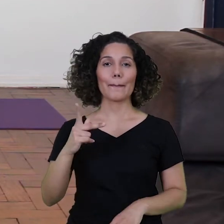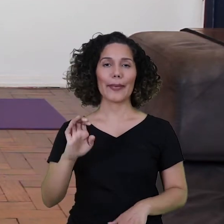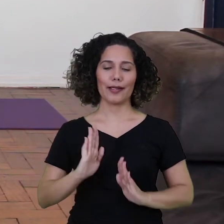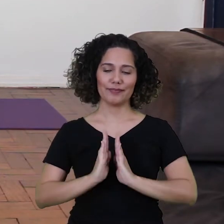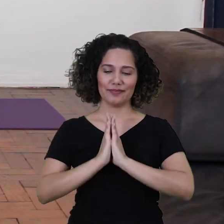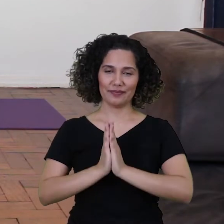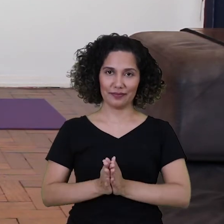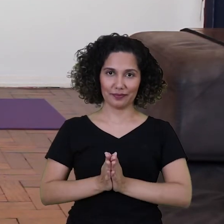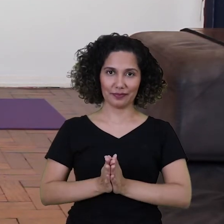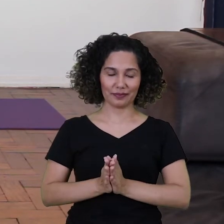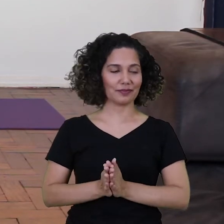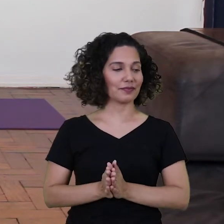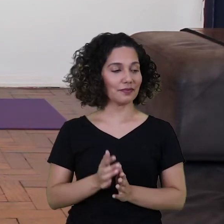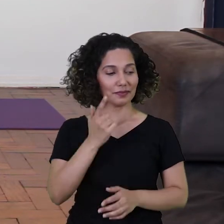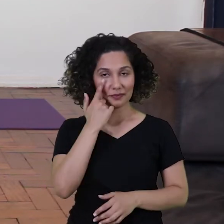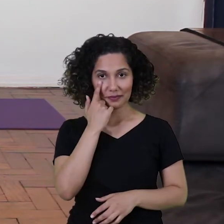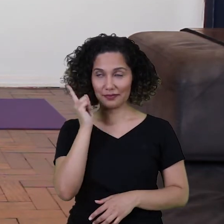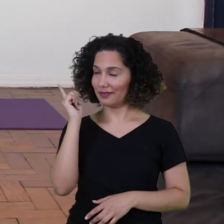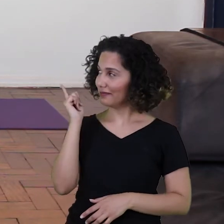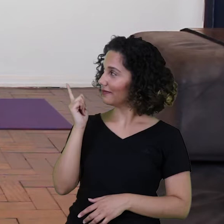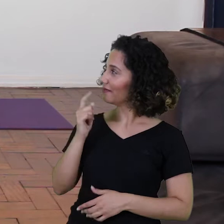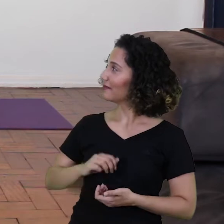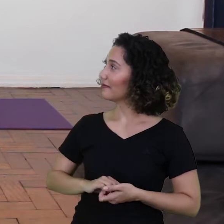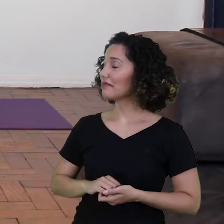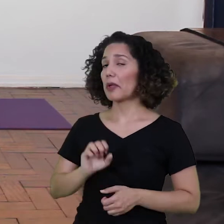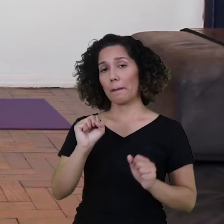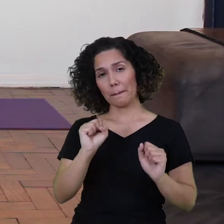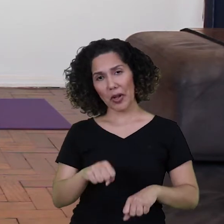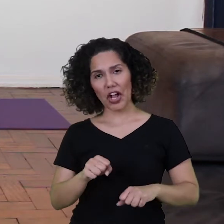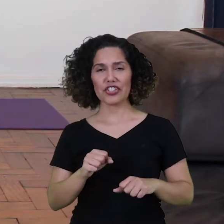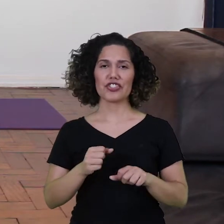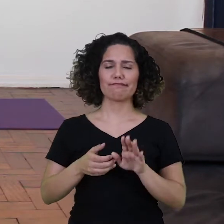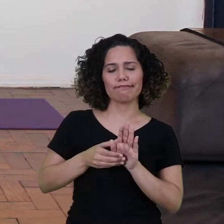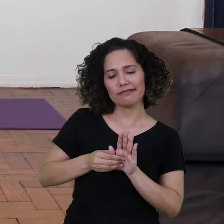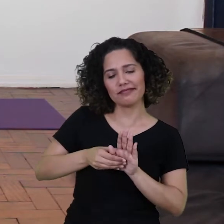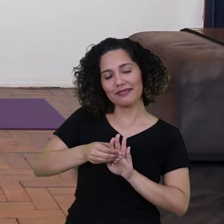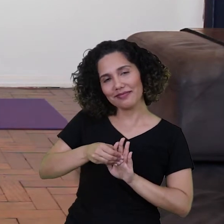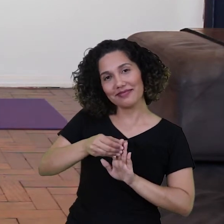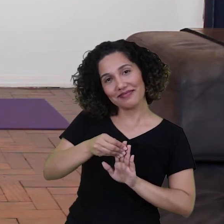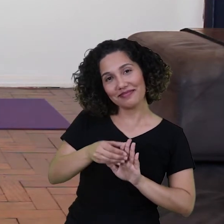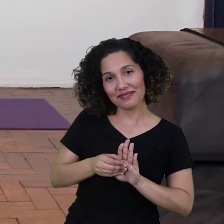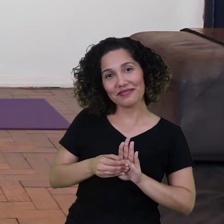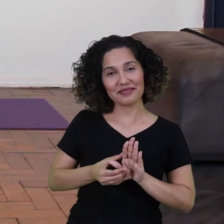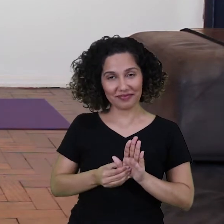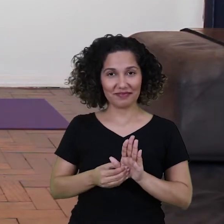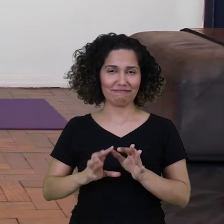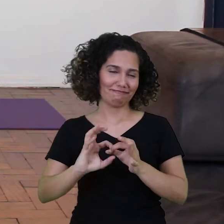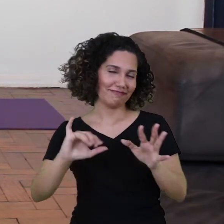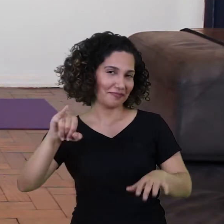pé. E vai soltar aqui, ó, na borboleta. Se você quiser, enquanto isso, fazer uma massagenzinha no seu